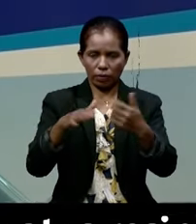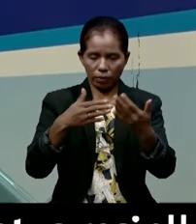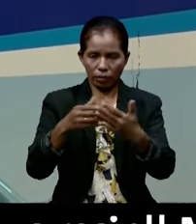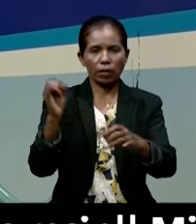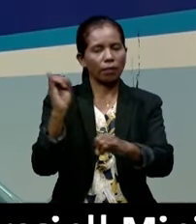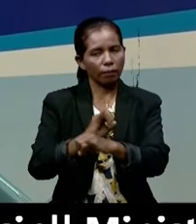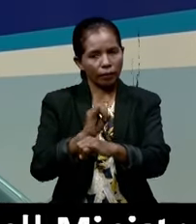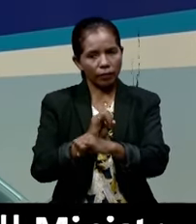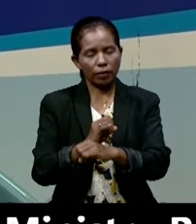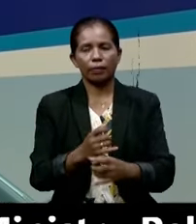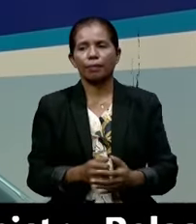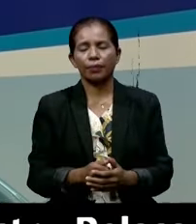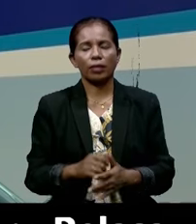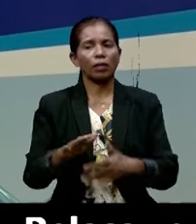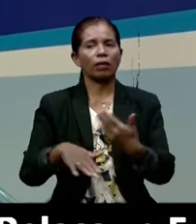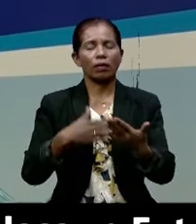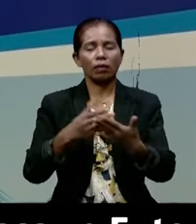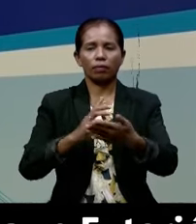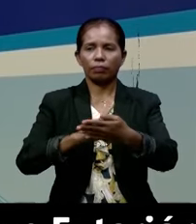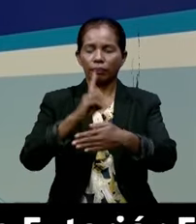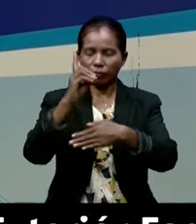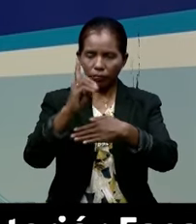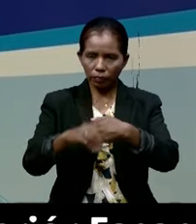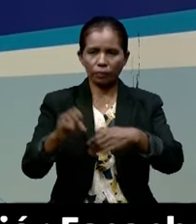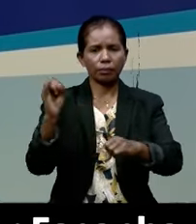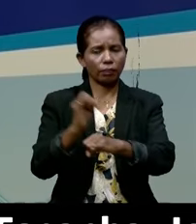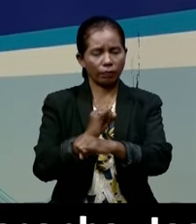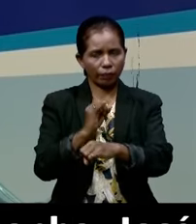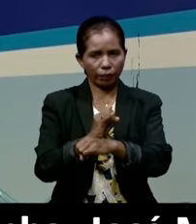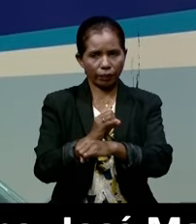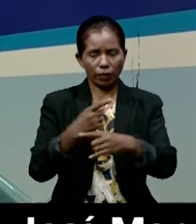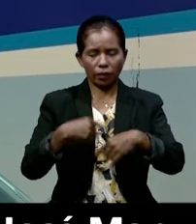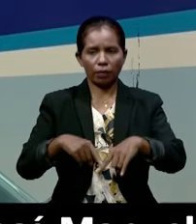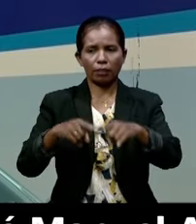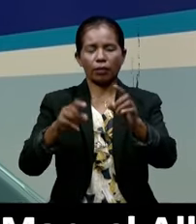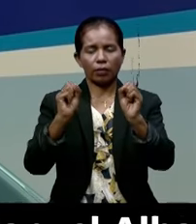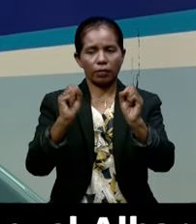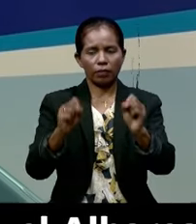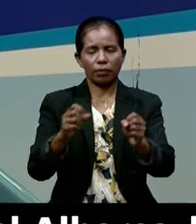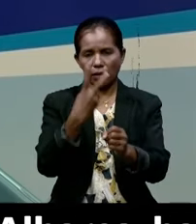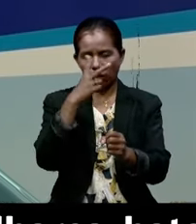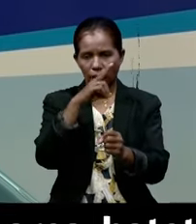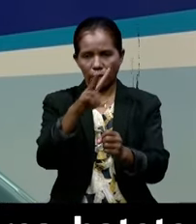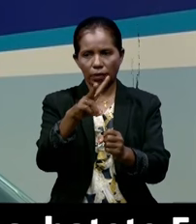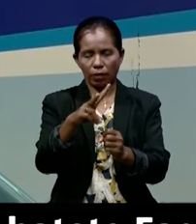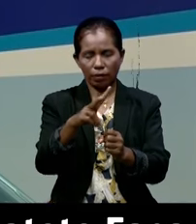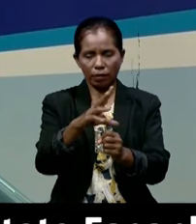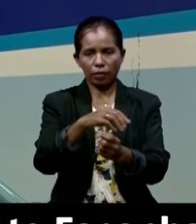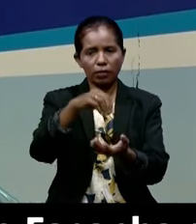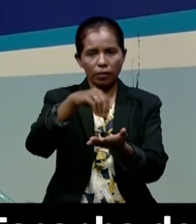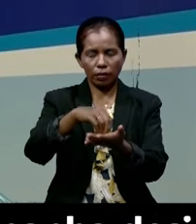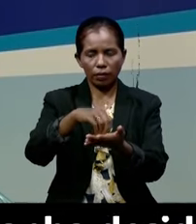indústrias. Todo esse desenvolvimento e essas novas indústrias vão, porque elas não conseguem viver de outra forma, vão criar,